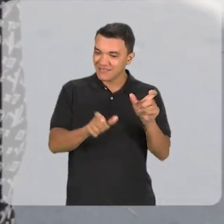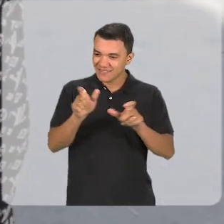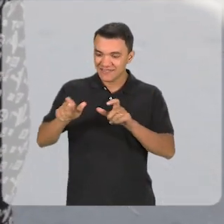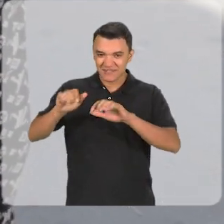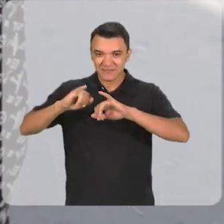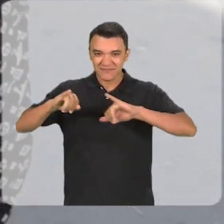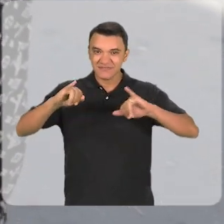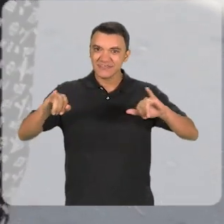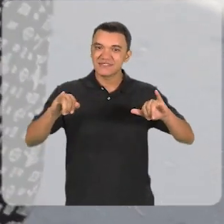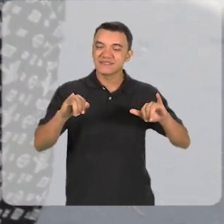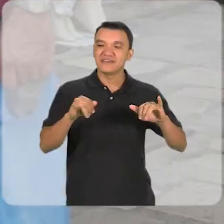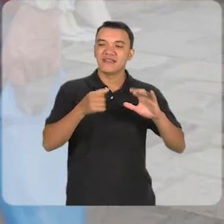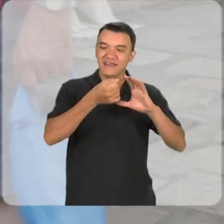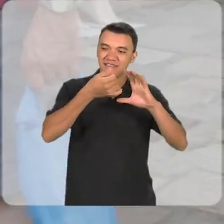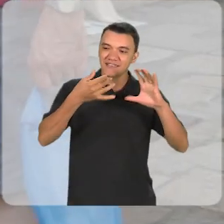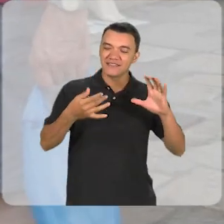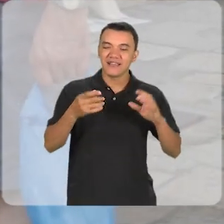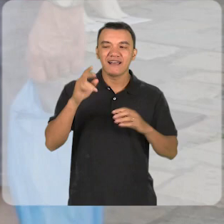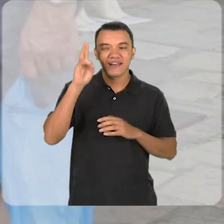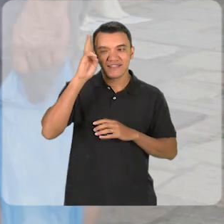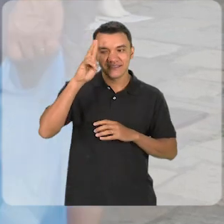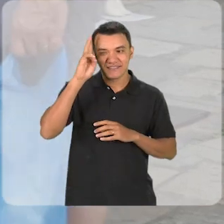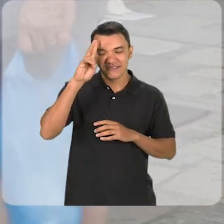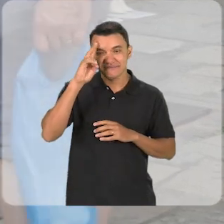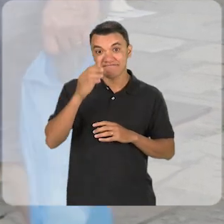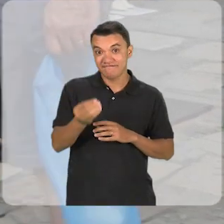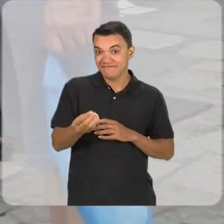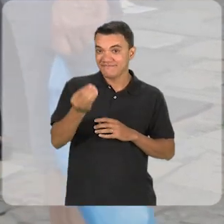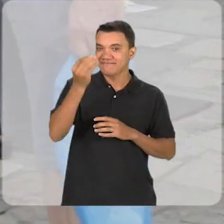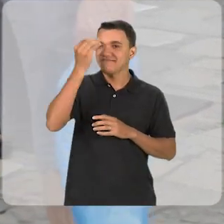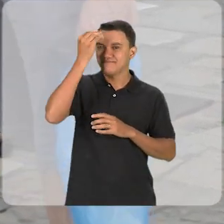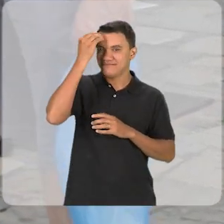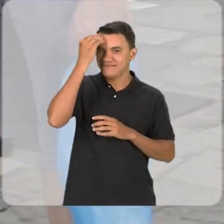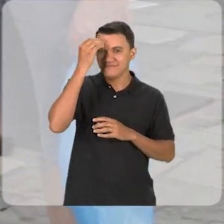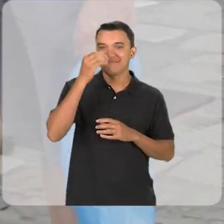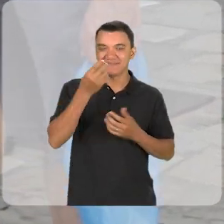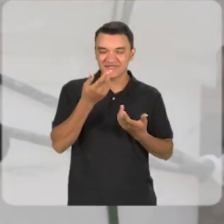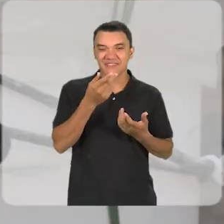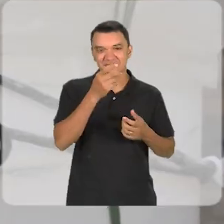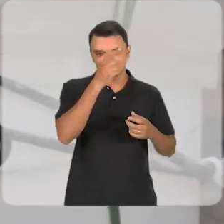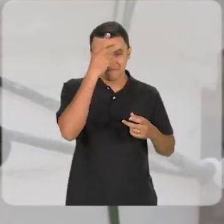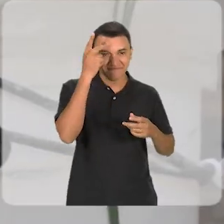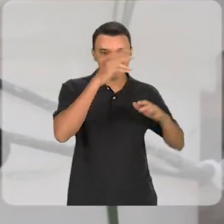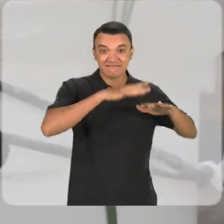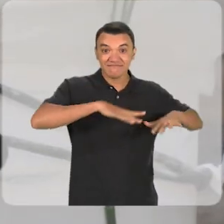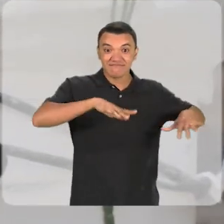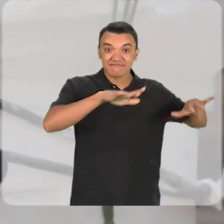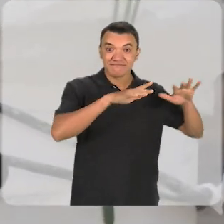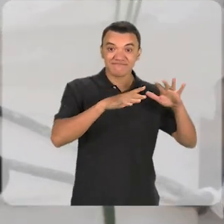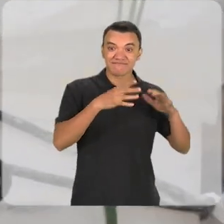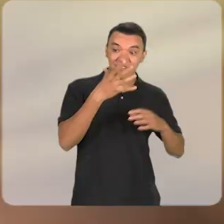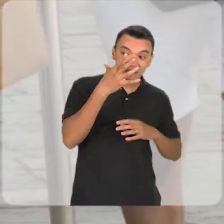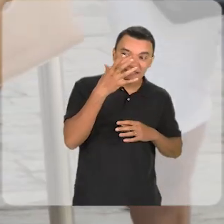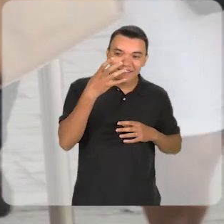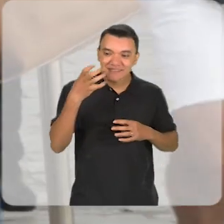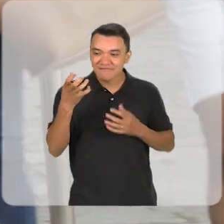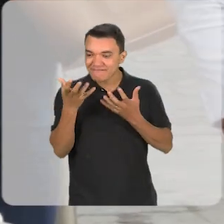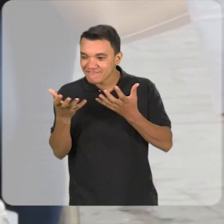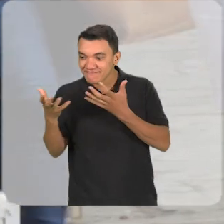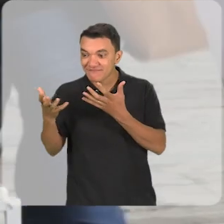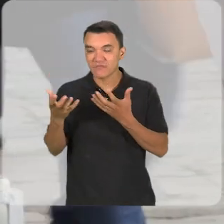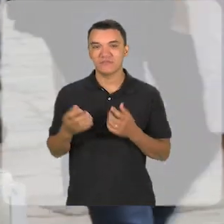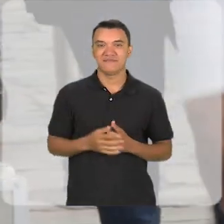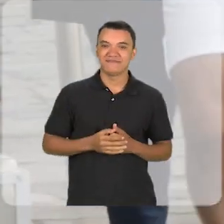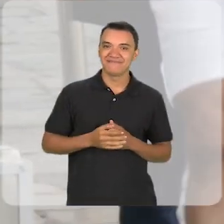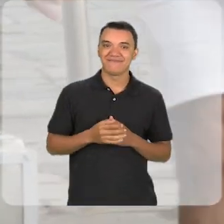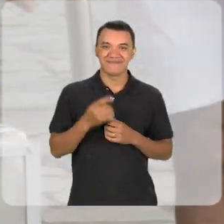desses pregoeiros também seja fixada na mente, né, dos seus consumidores, atraindo, portanto, o interesse. Hoje é para